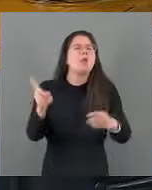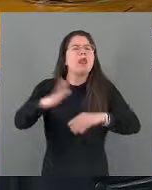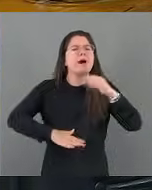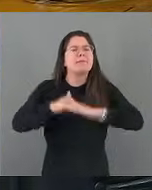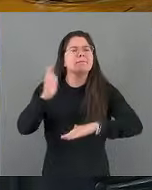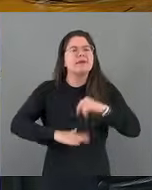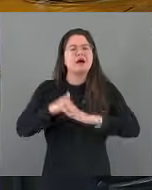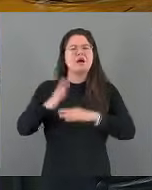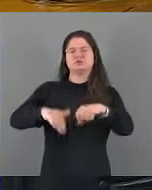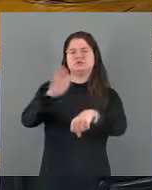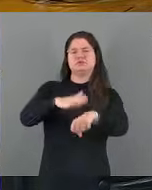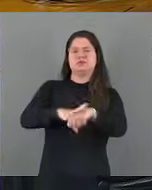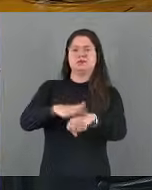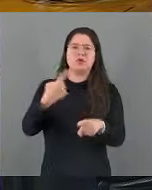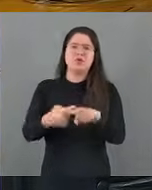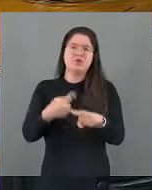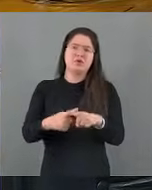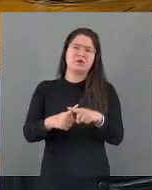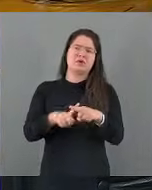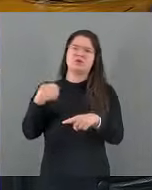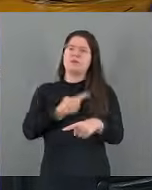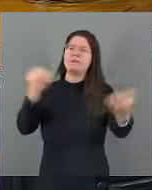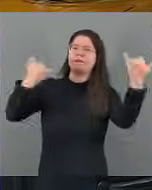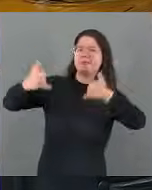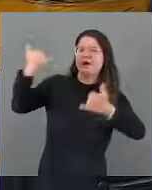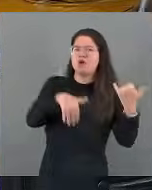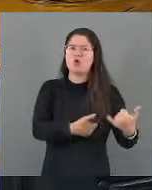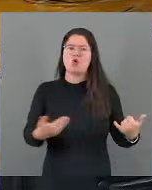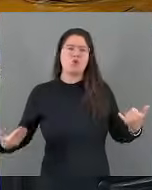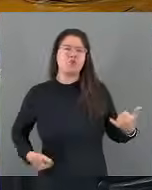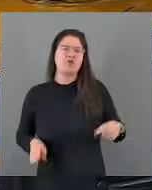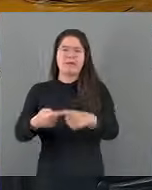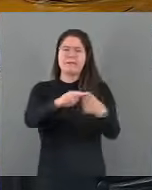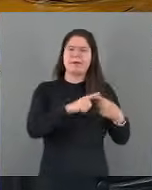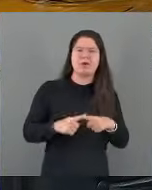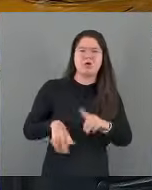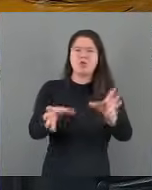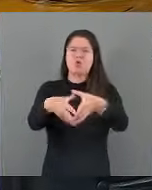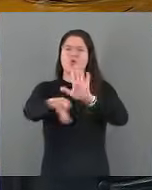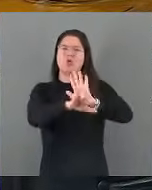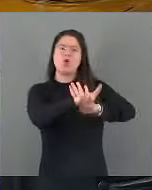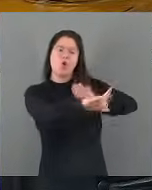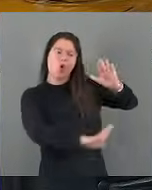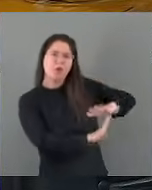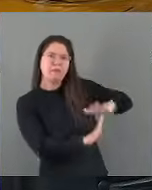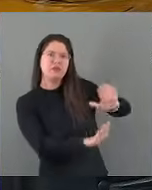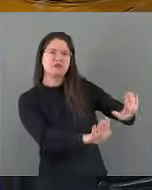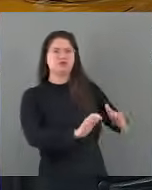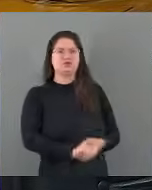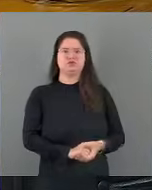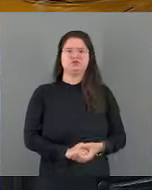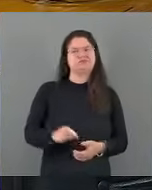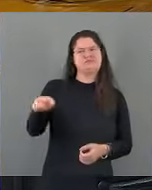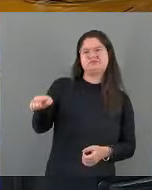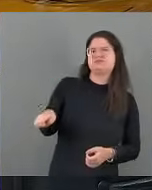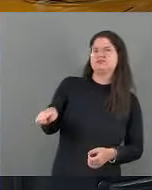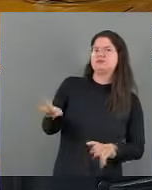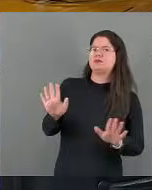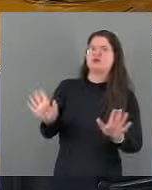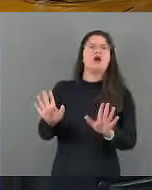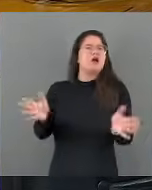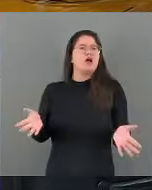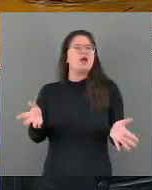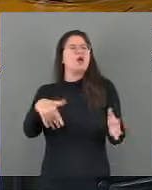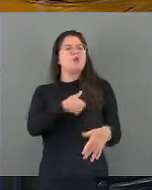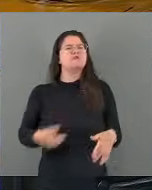prática operacional? Porque acordo que a gente ouve governos estarem fazendo, acordos com facções, ó, isso aqui é o limite. Isso é o Estado baixar a